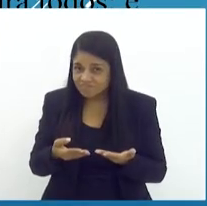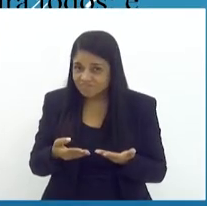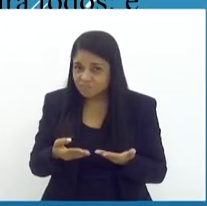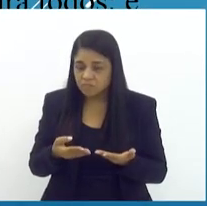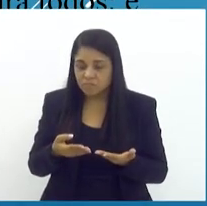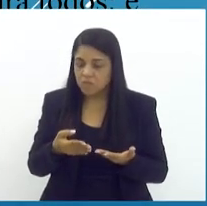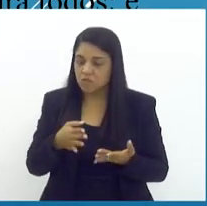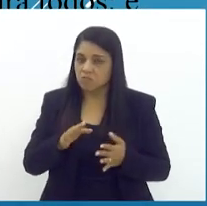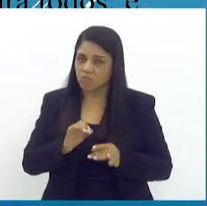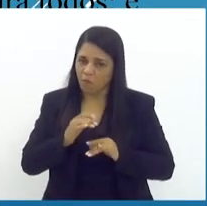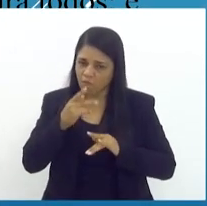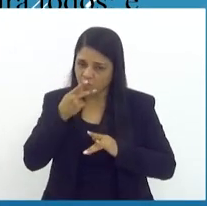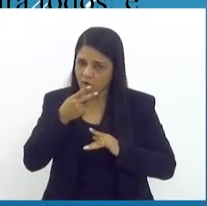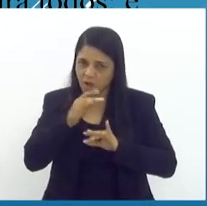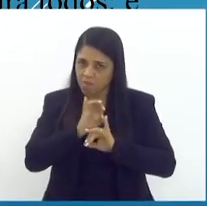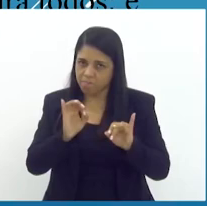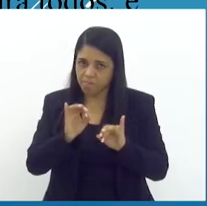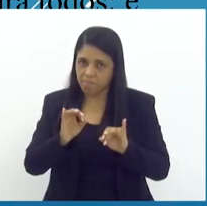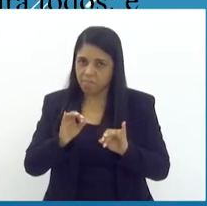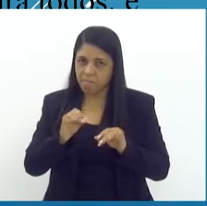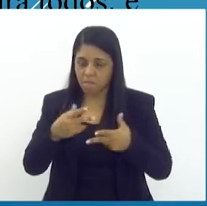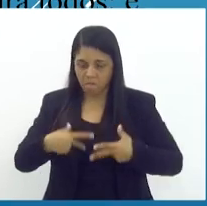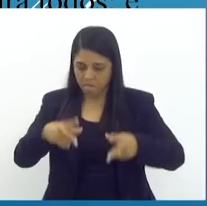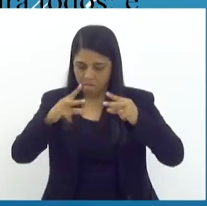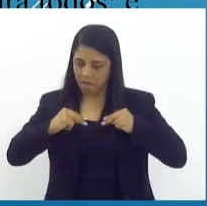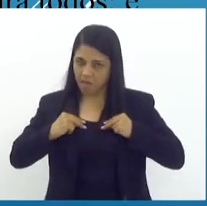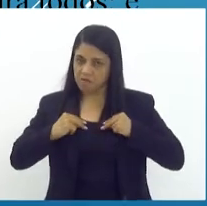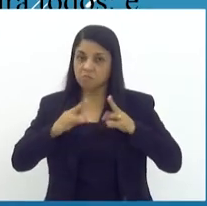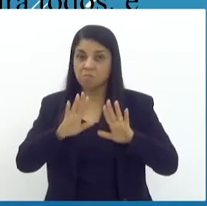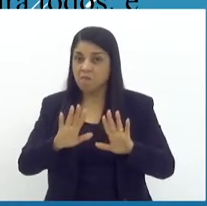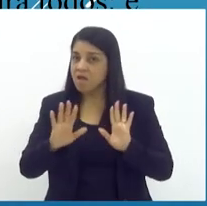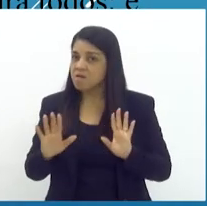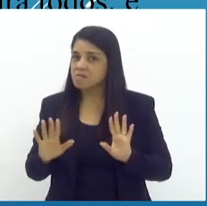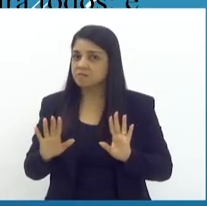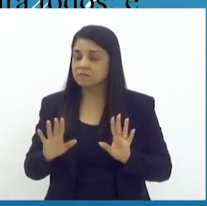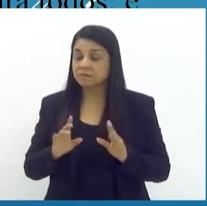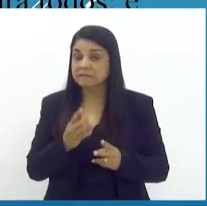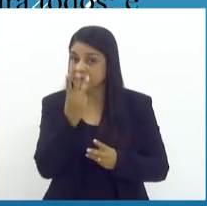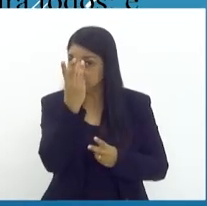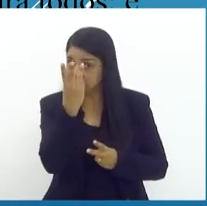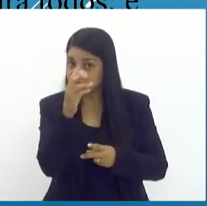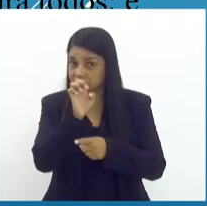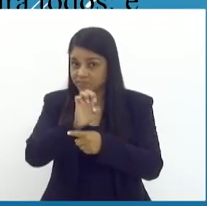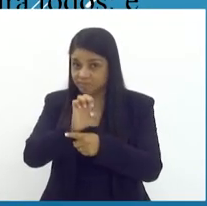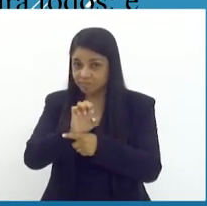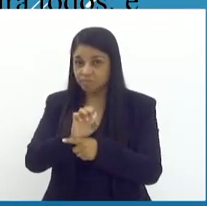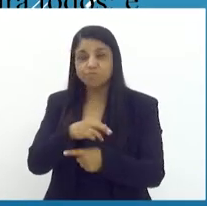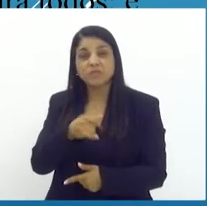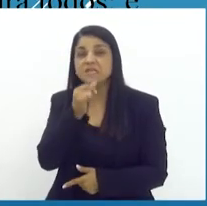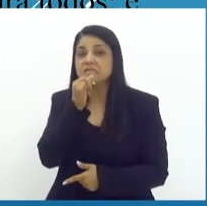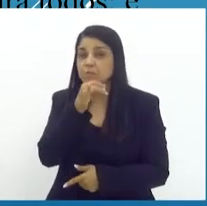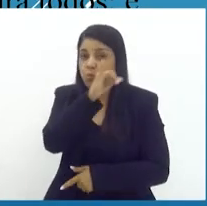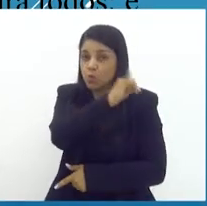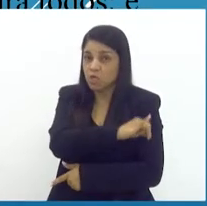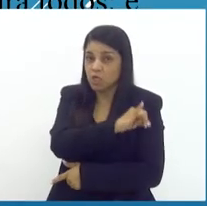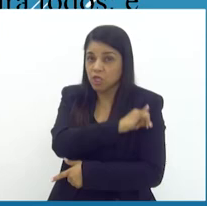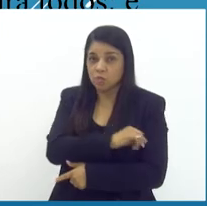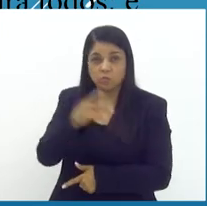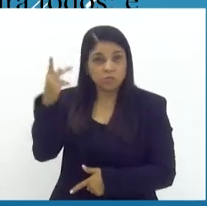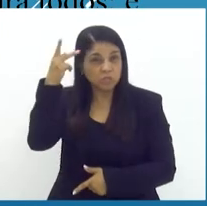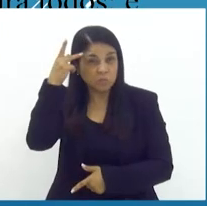vou entrar no mérito mas em parte dele se três estados e o São Paulo e Minas não